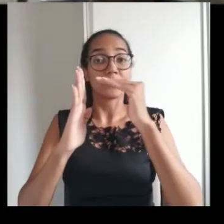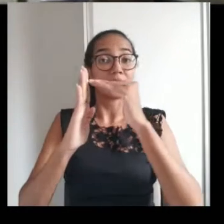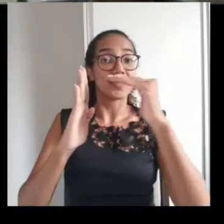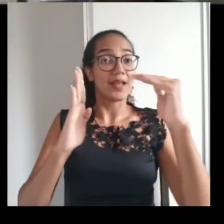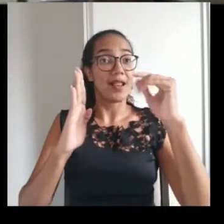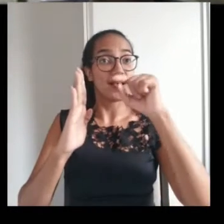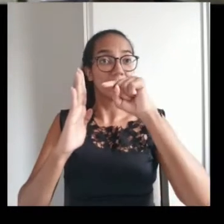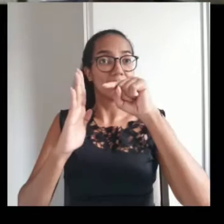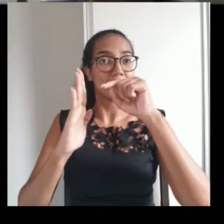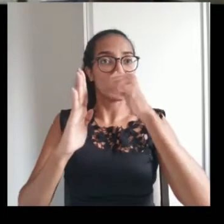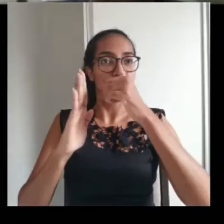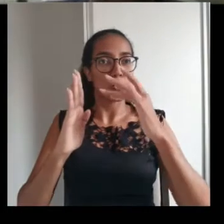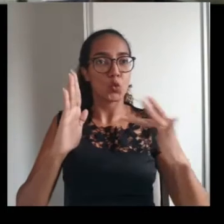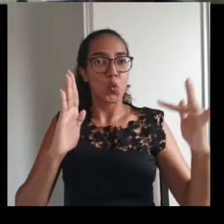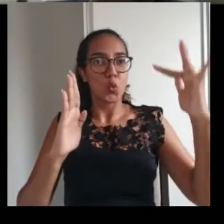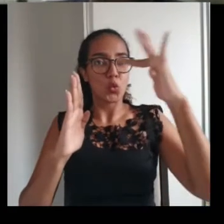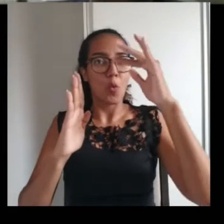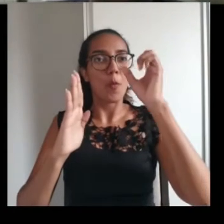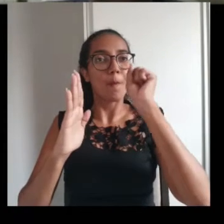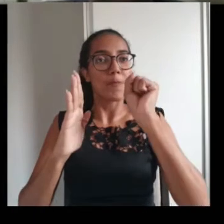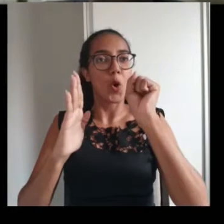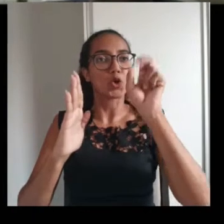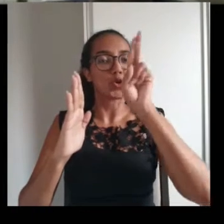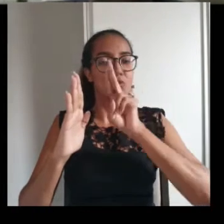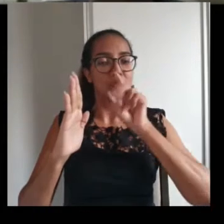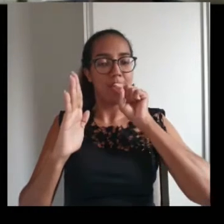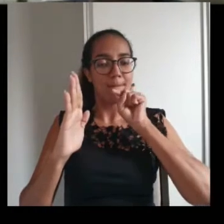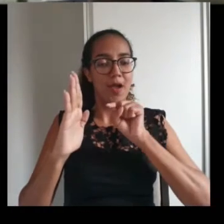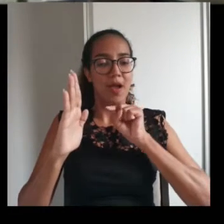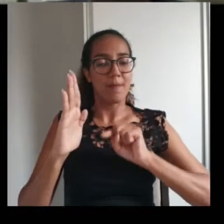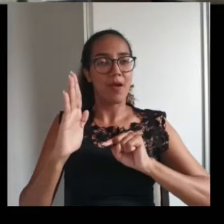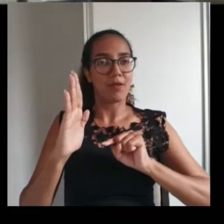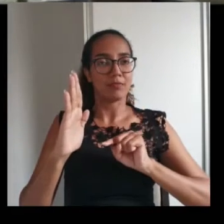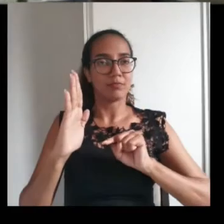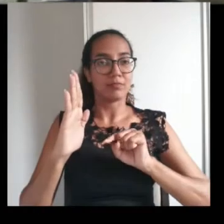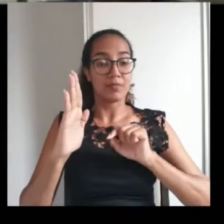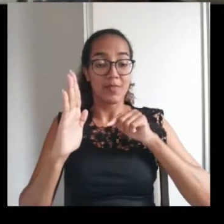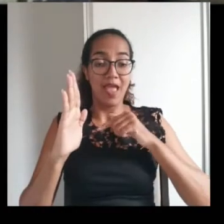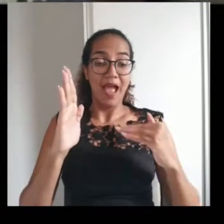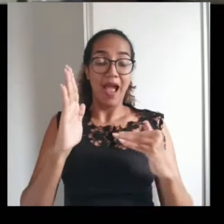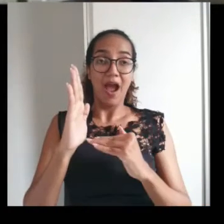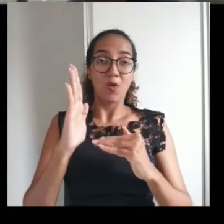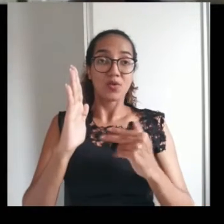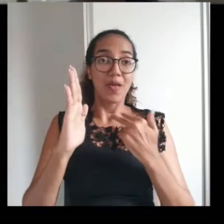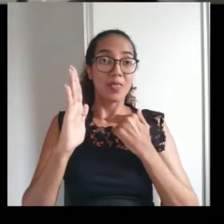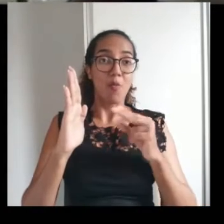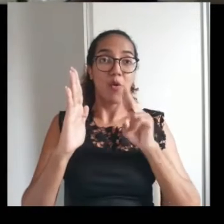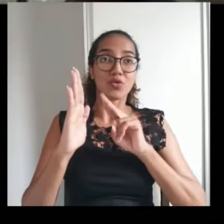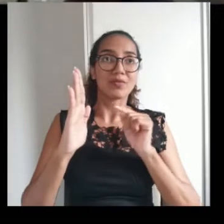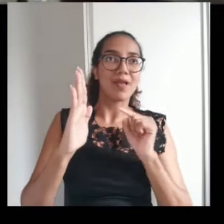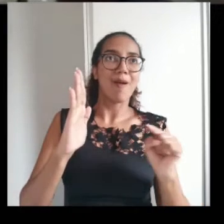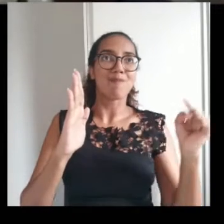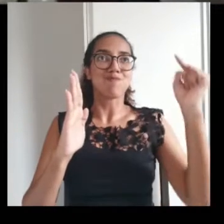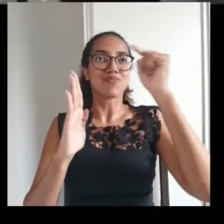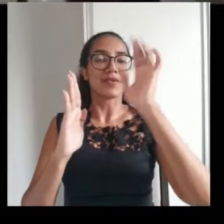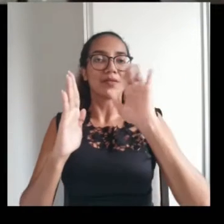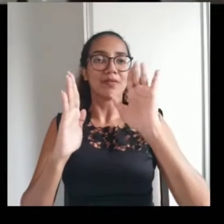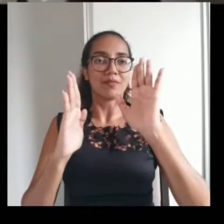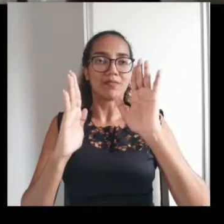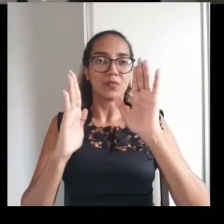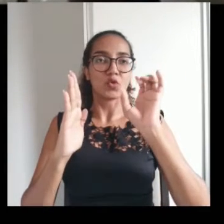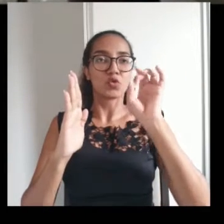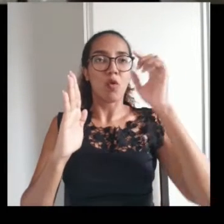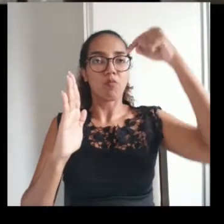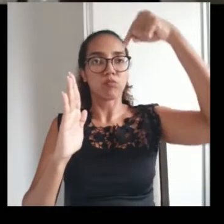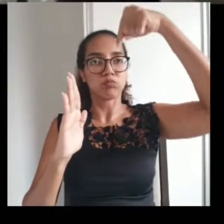da camada inferior, e não o contrário, tá? Por quê? Porque às vezes o cara vai dizer, rapaz, para fazer em Java tem que criar um